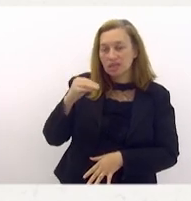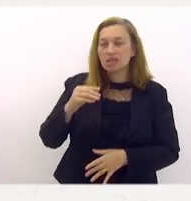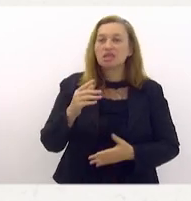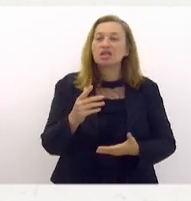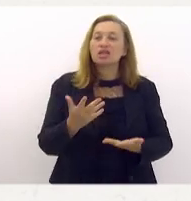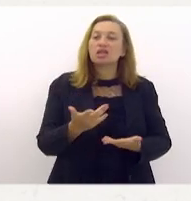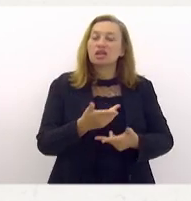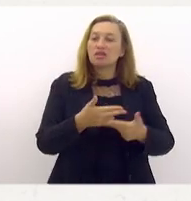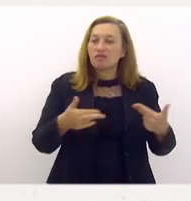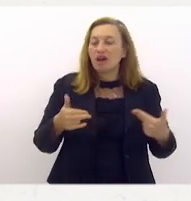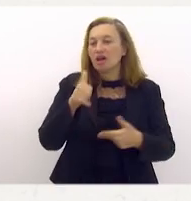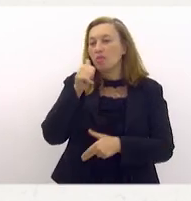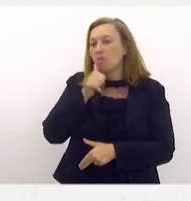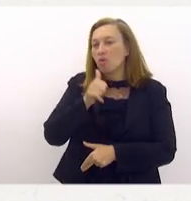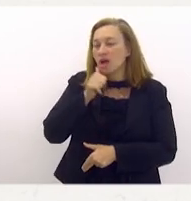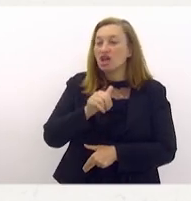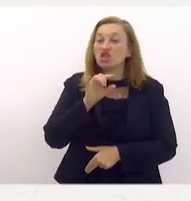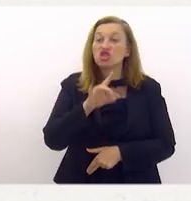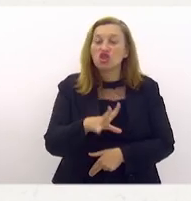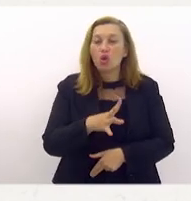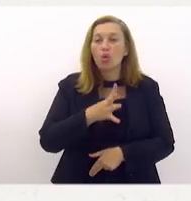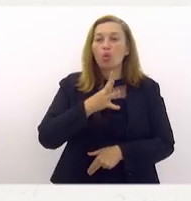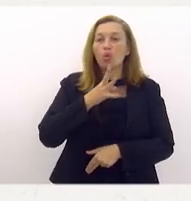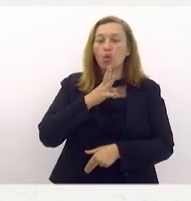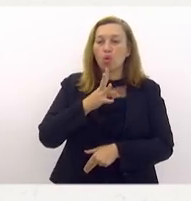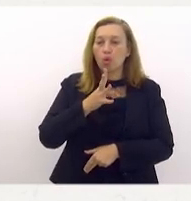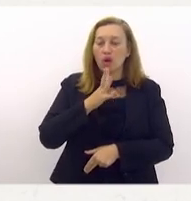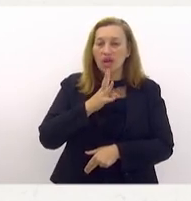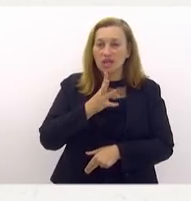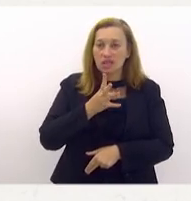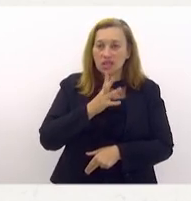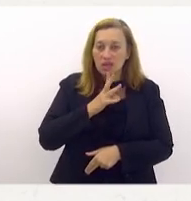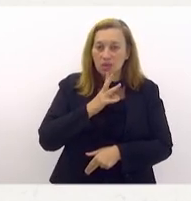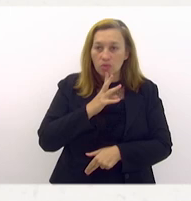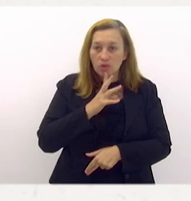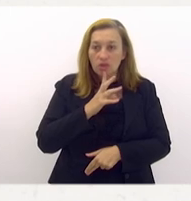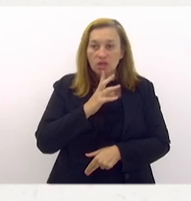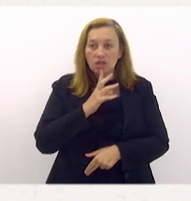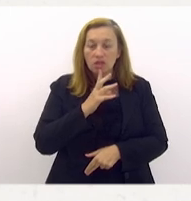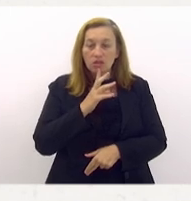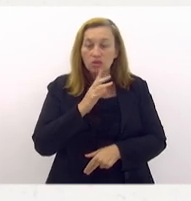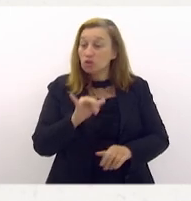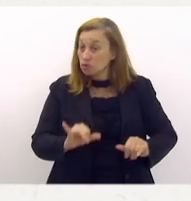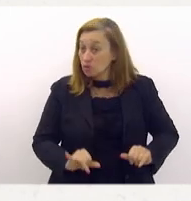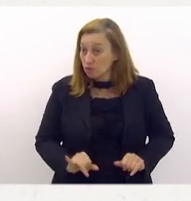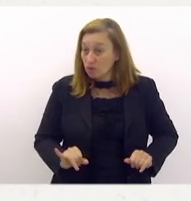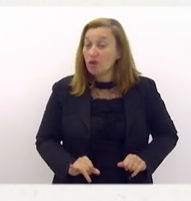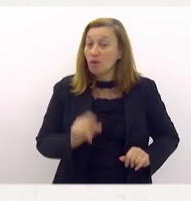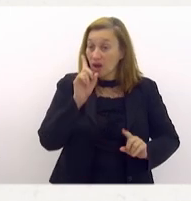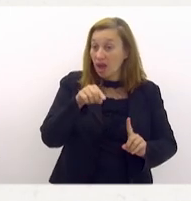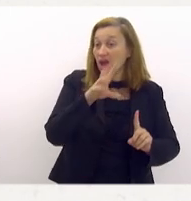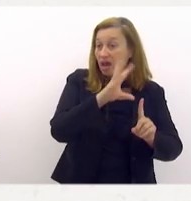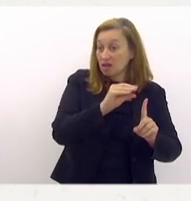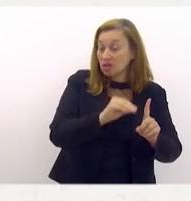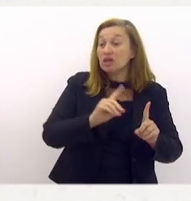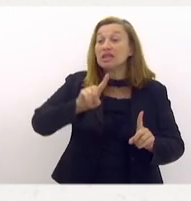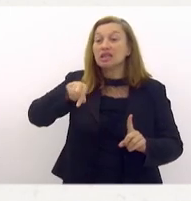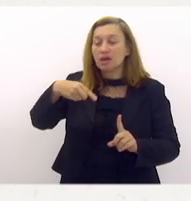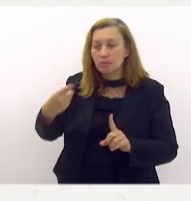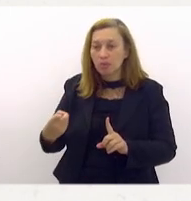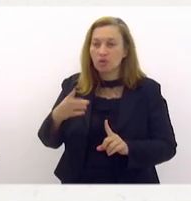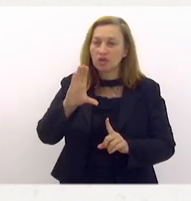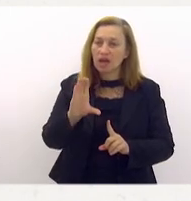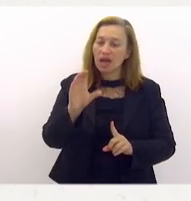muitas delas só passaram a reconhecer que se tratava de um assédio depois dessa campanha de hashtag que teve